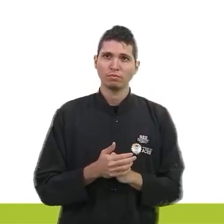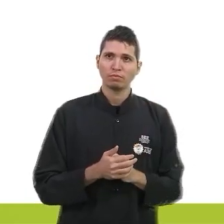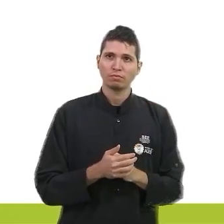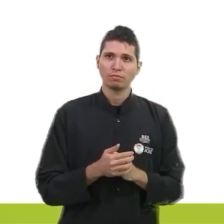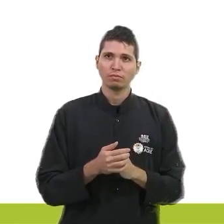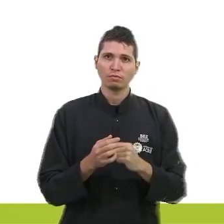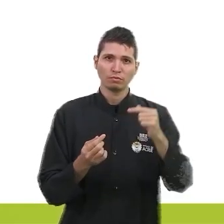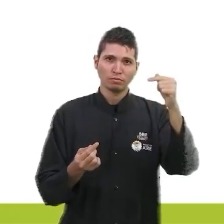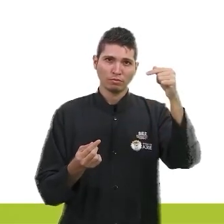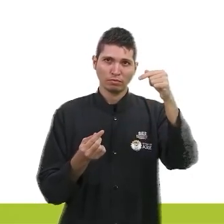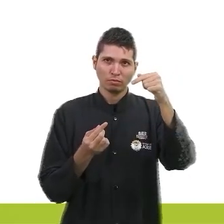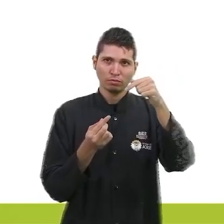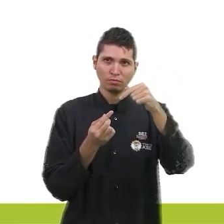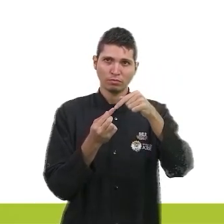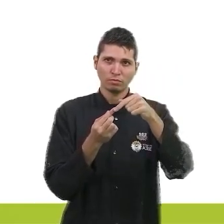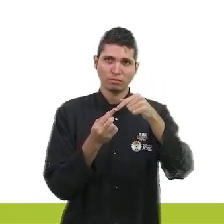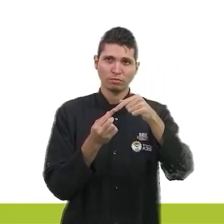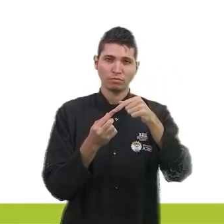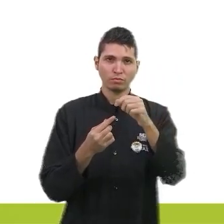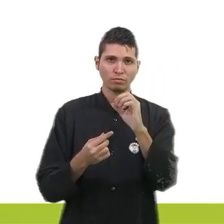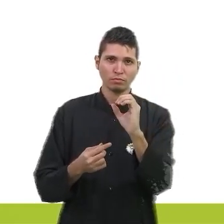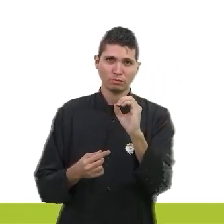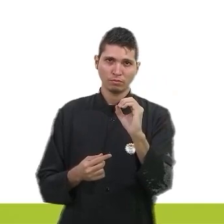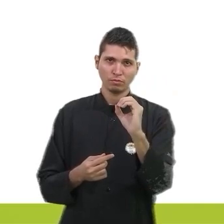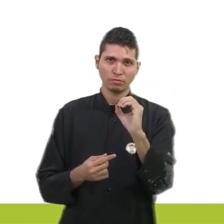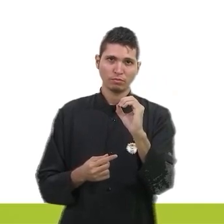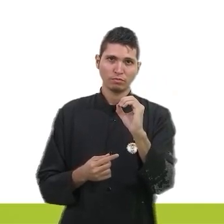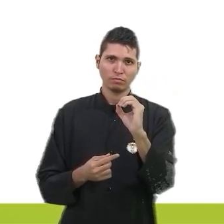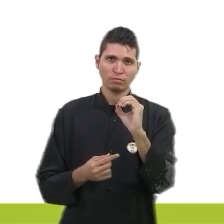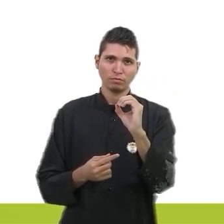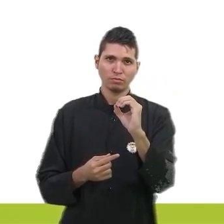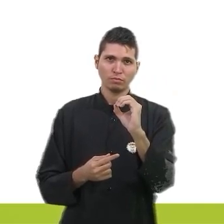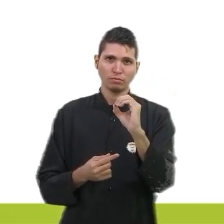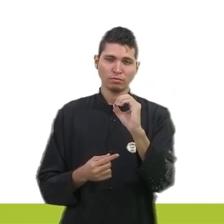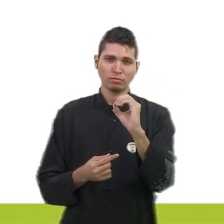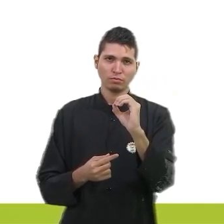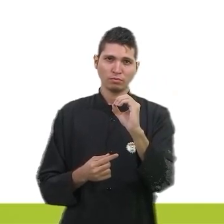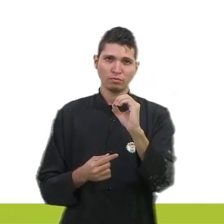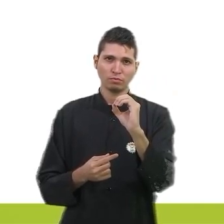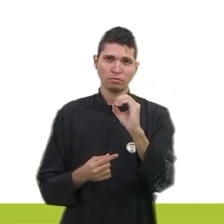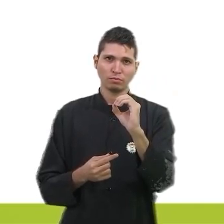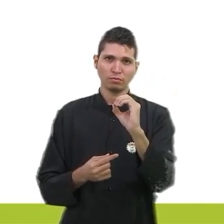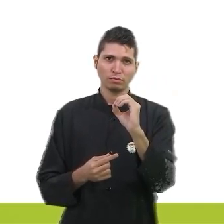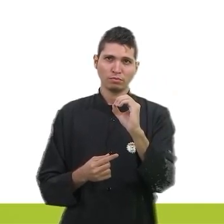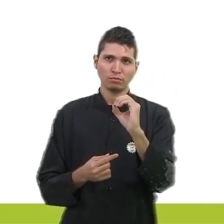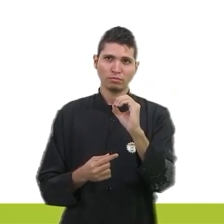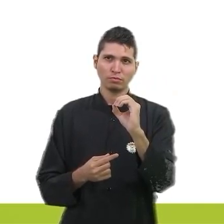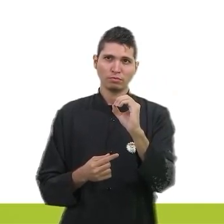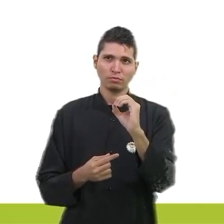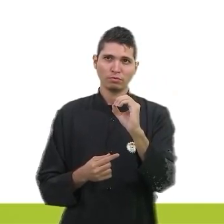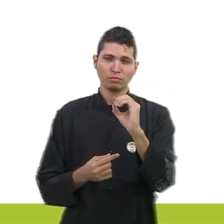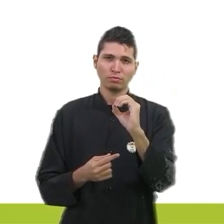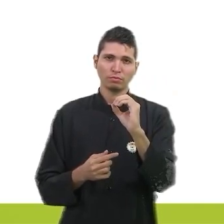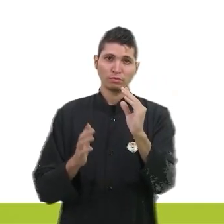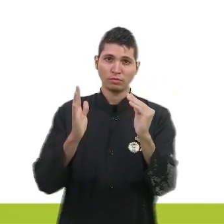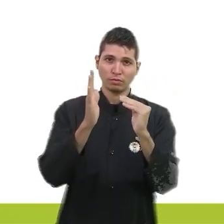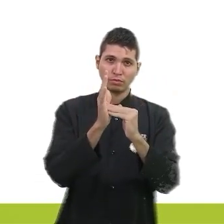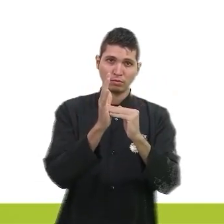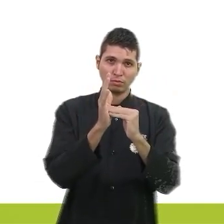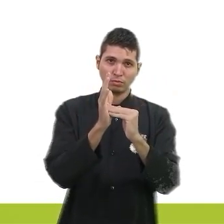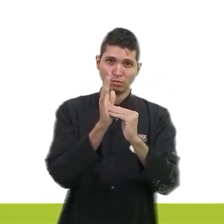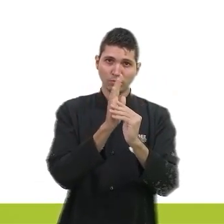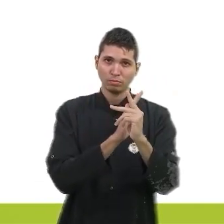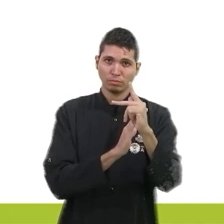que é a origem da circunferência, ou origem do plano cartesiano, até o ponto P. Ligando, nós temos